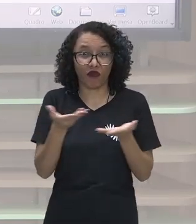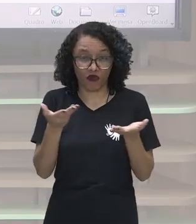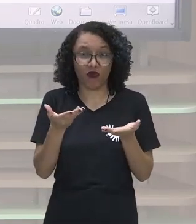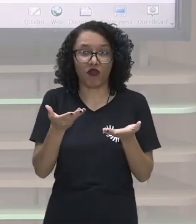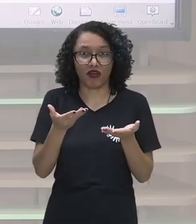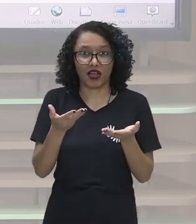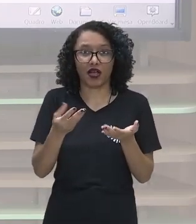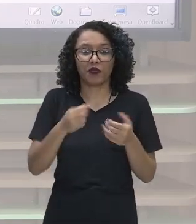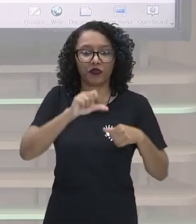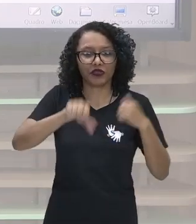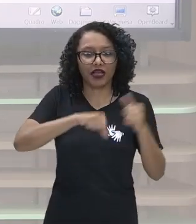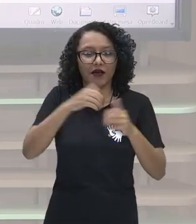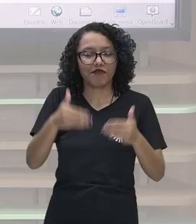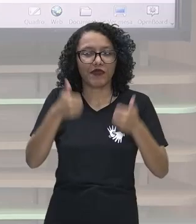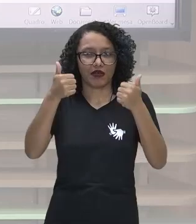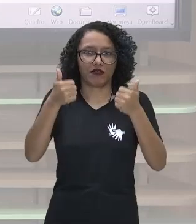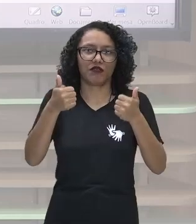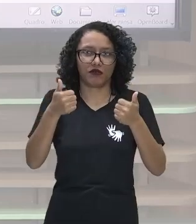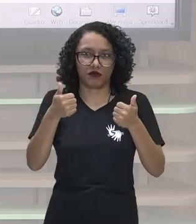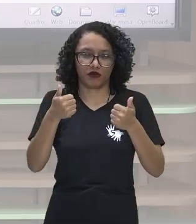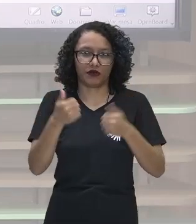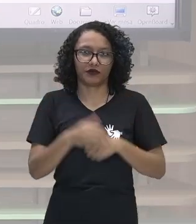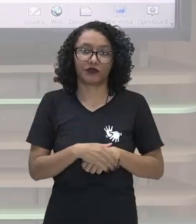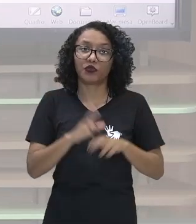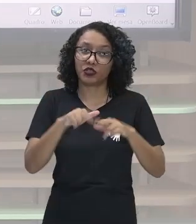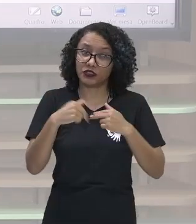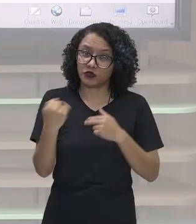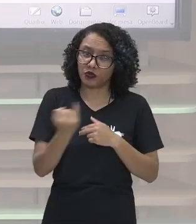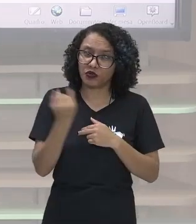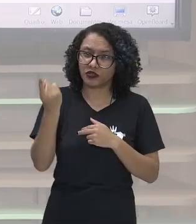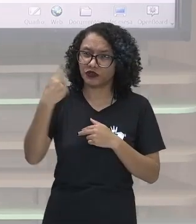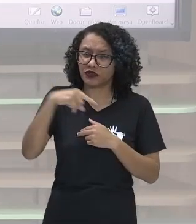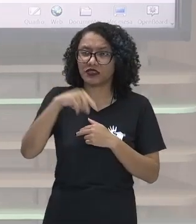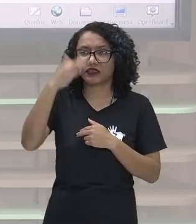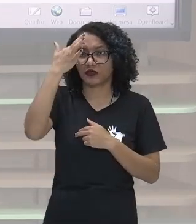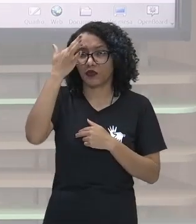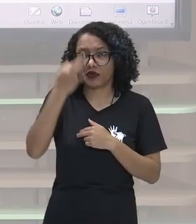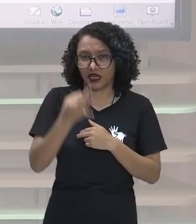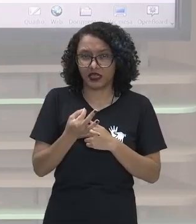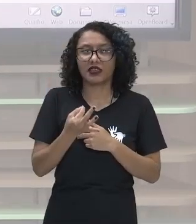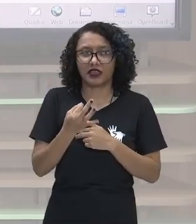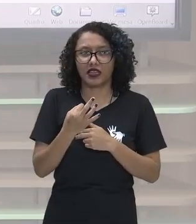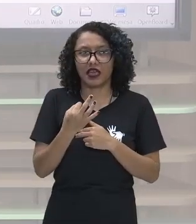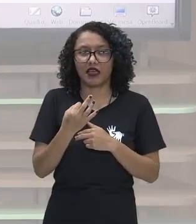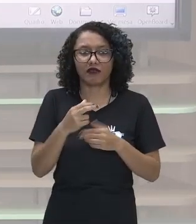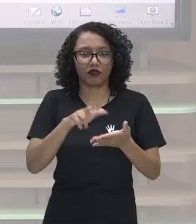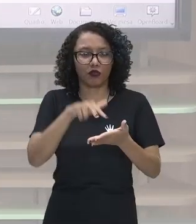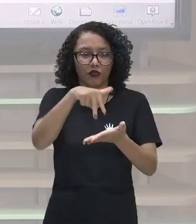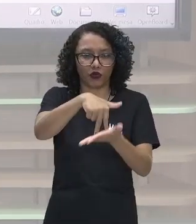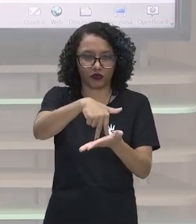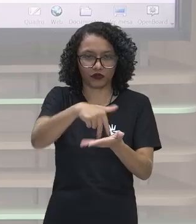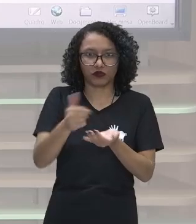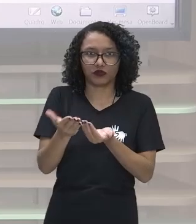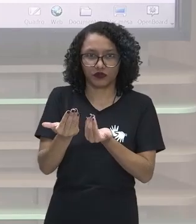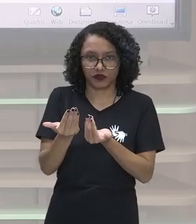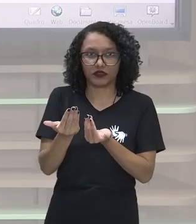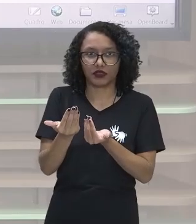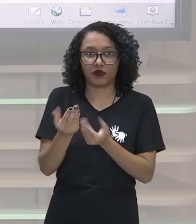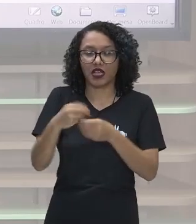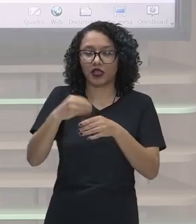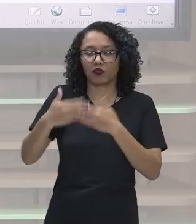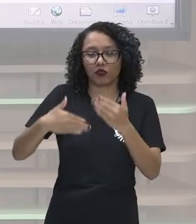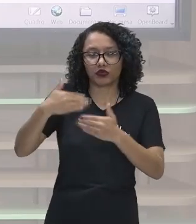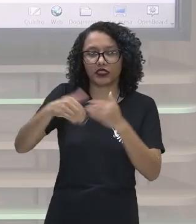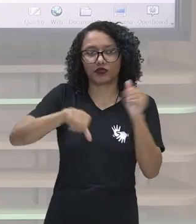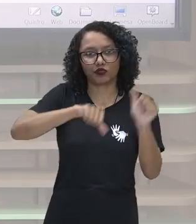melhor, tá certo? Daí a importância de vocês compreenderem esse protagonismo de vocês nesses processos de mudança. Está